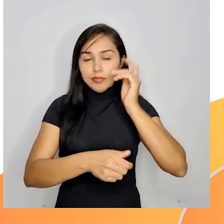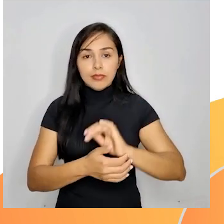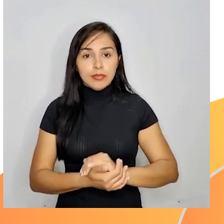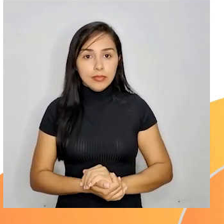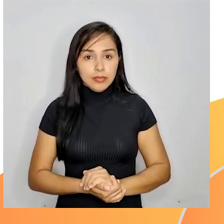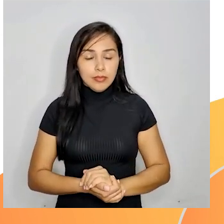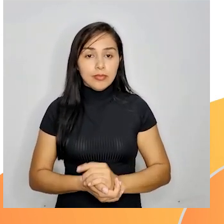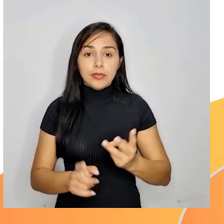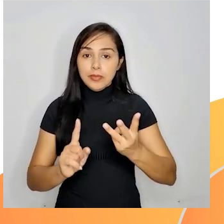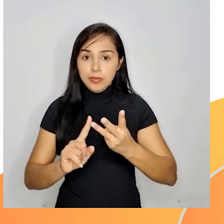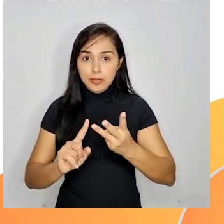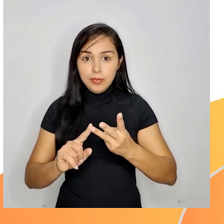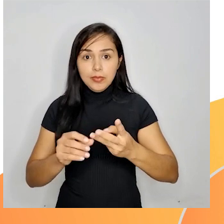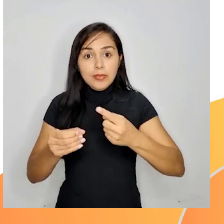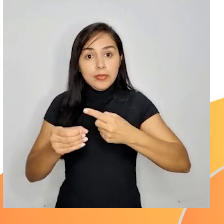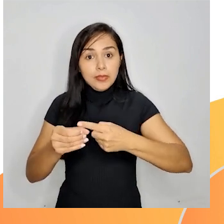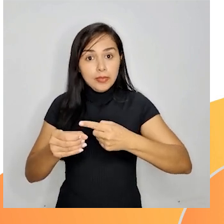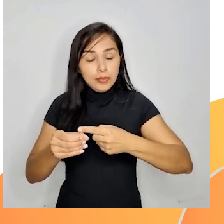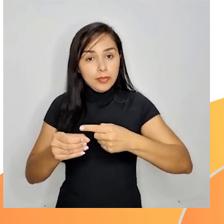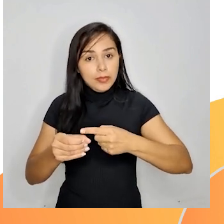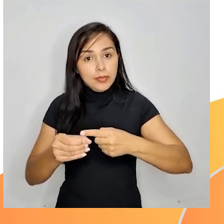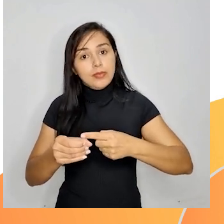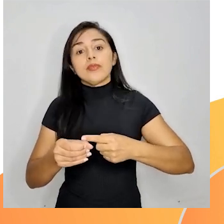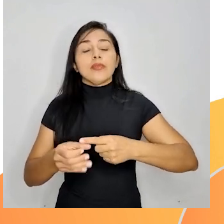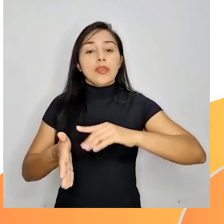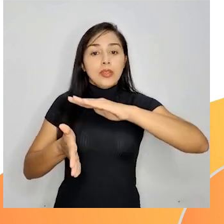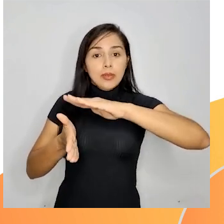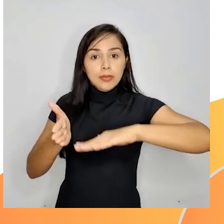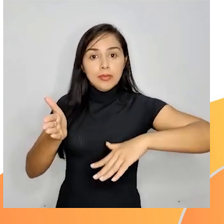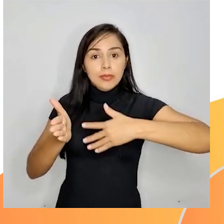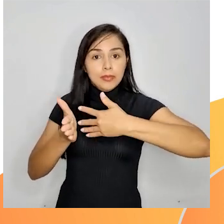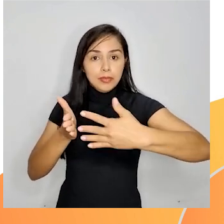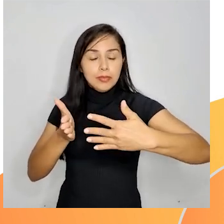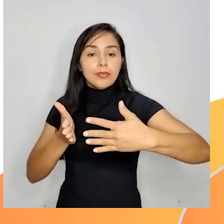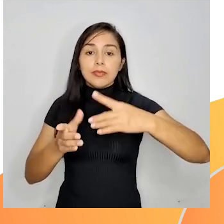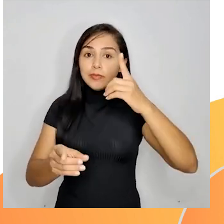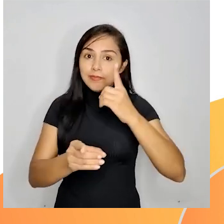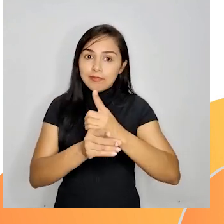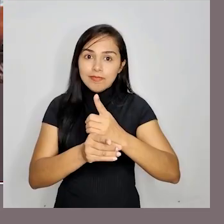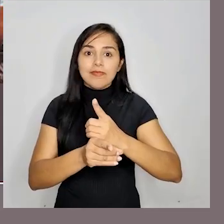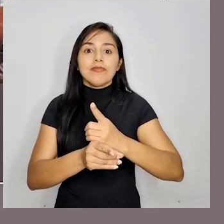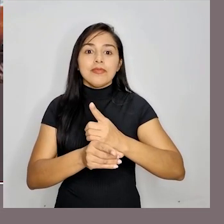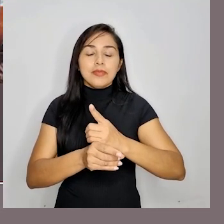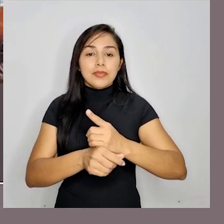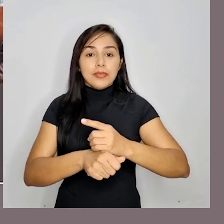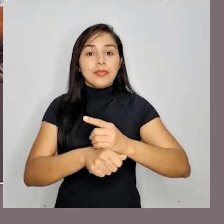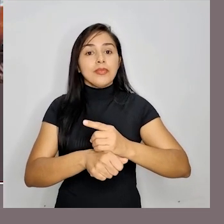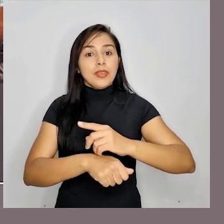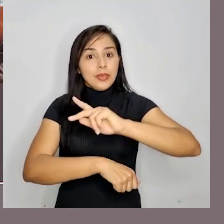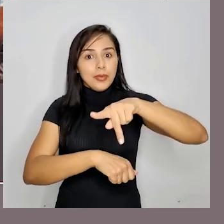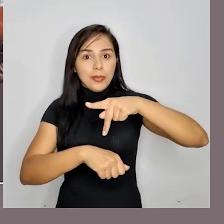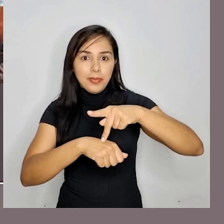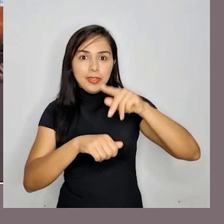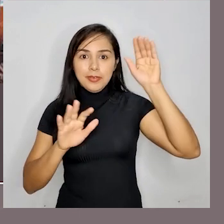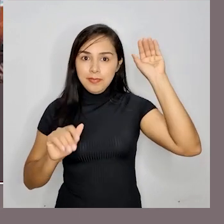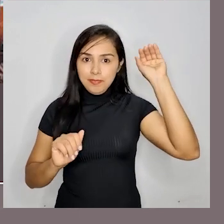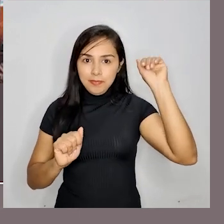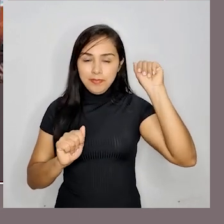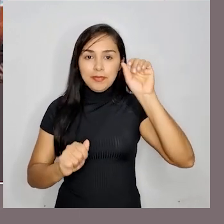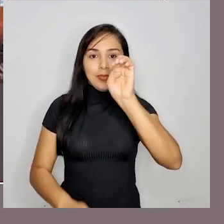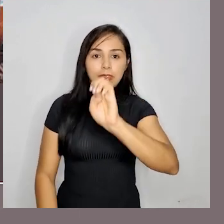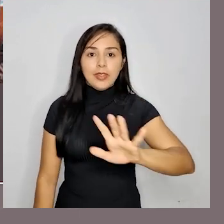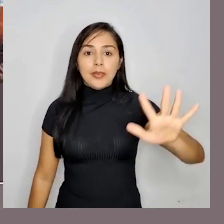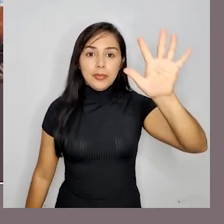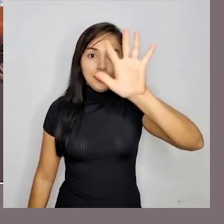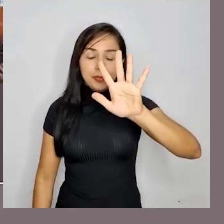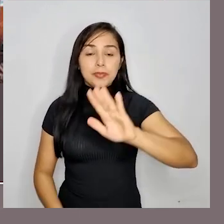Agora nós temos a cidade de Barcelona, que fica na Espanha, continente europeu. Agora que nós já olhamos essas